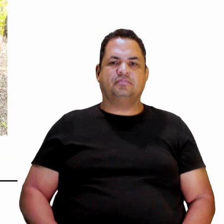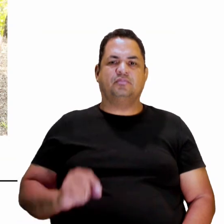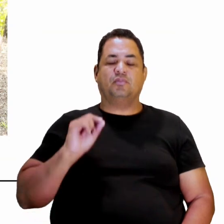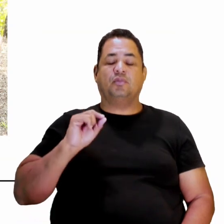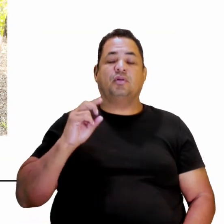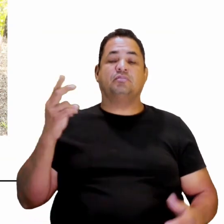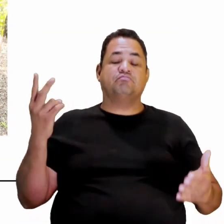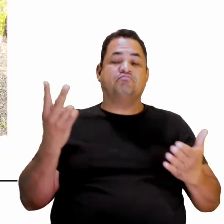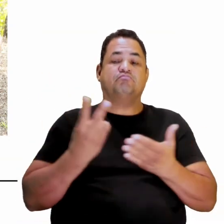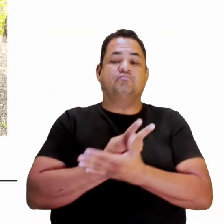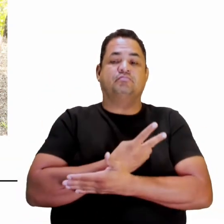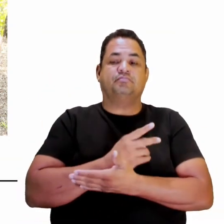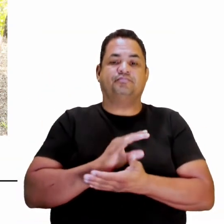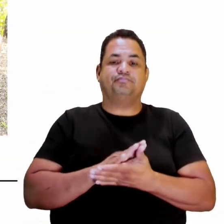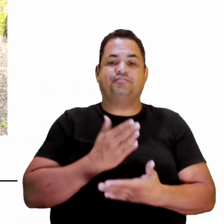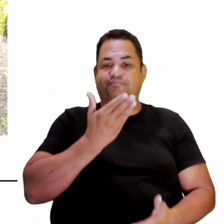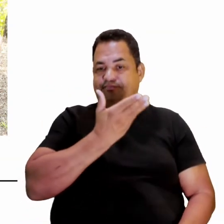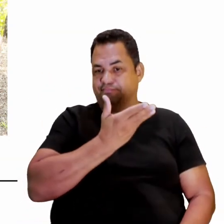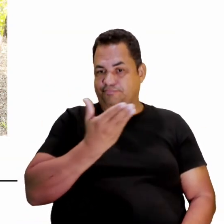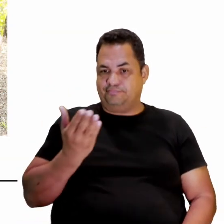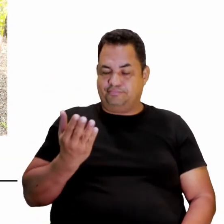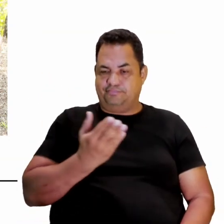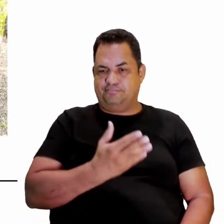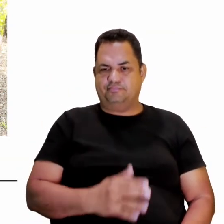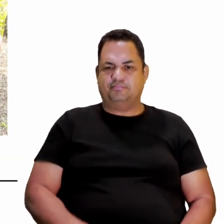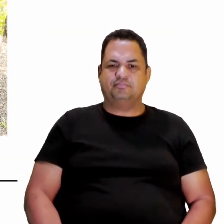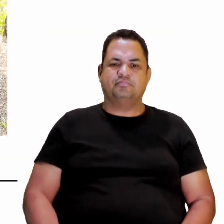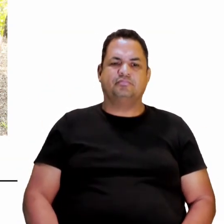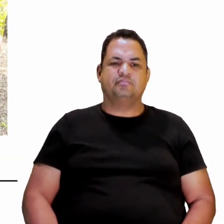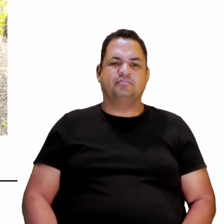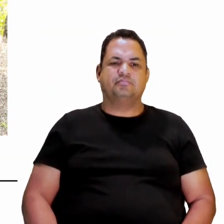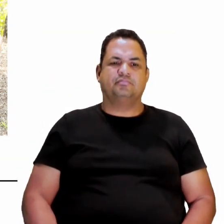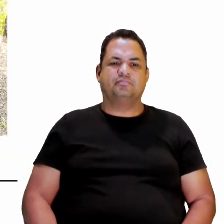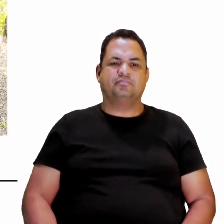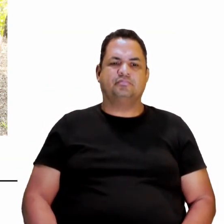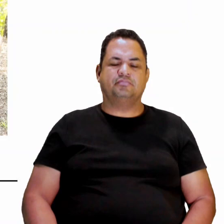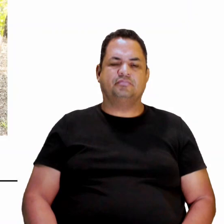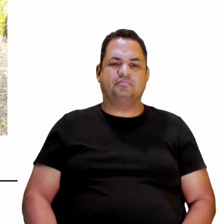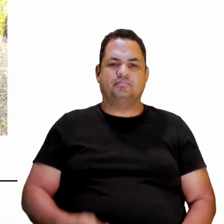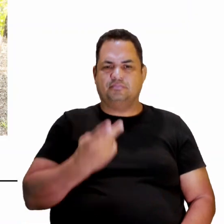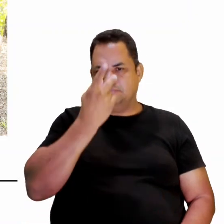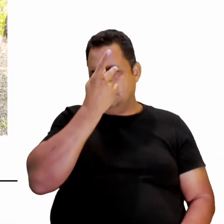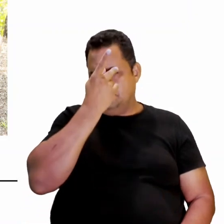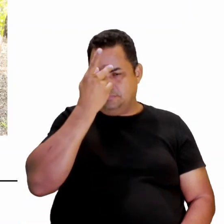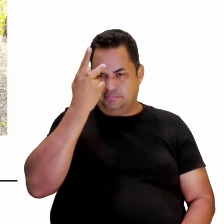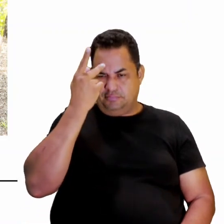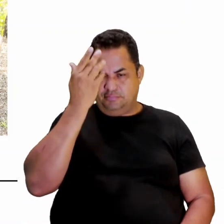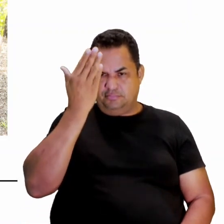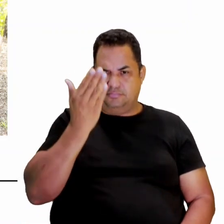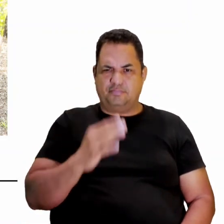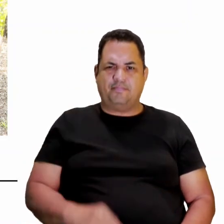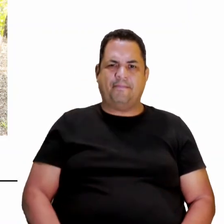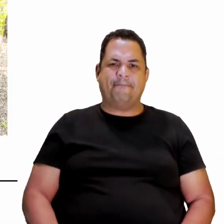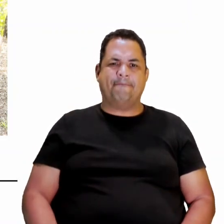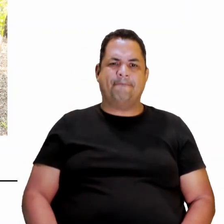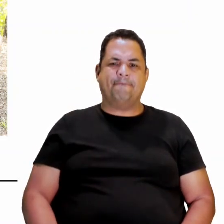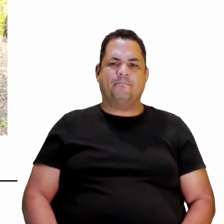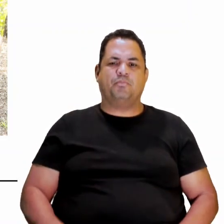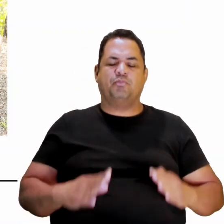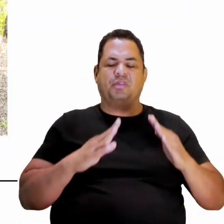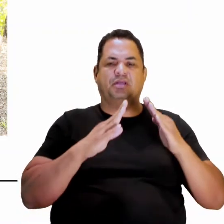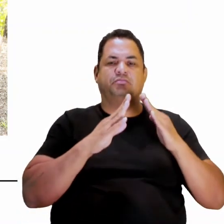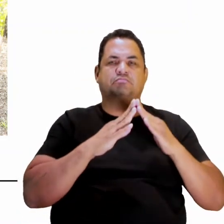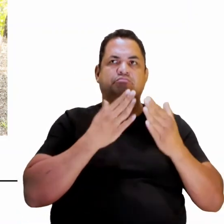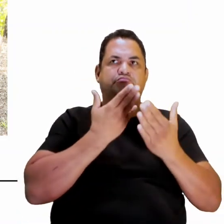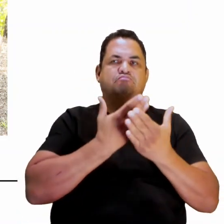está acontecendo aí? O que está acontecendo aí? As pessoas, algumas escolas ao